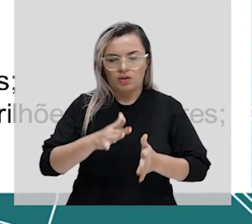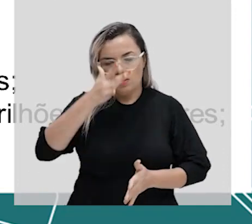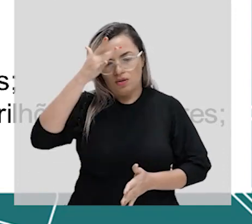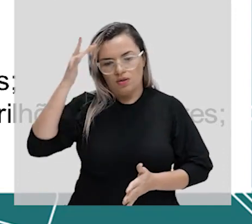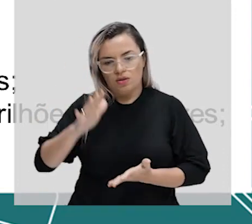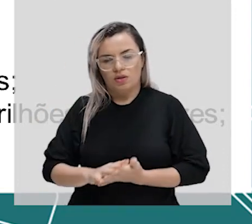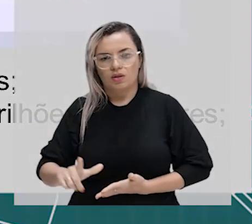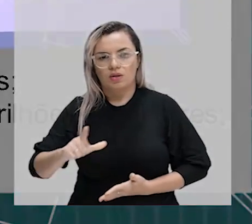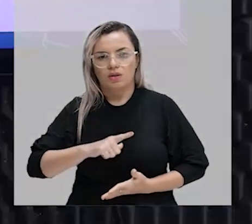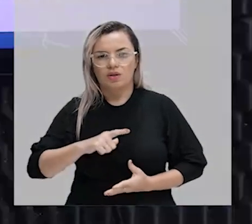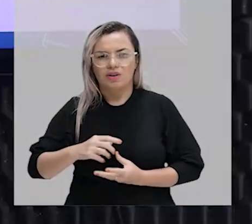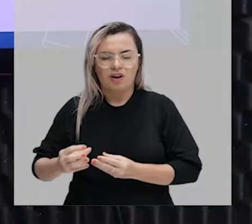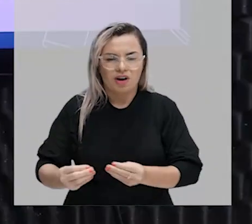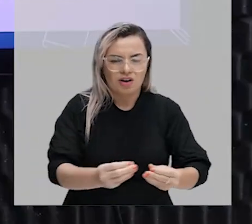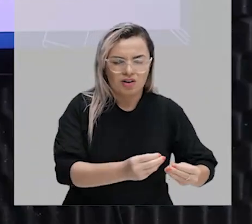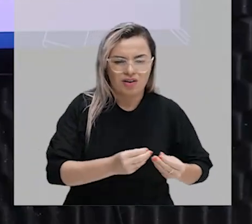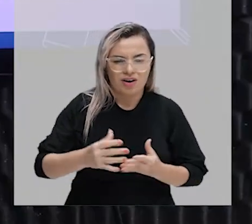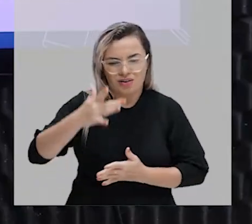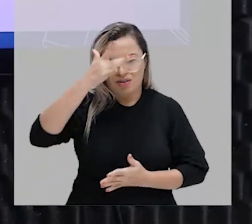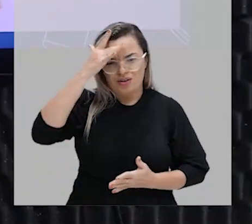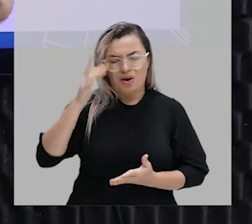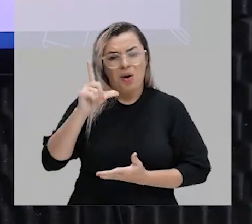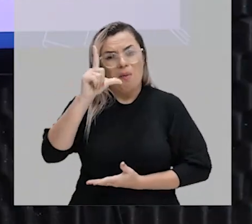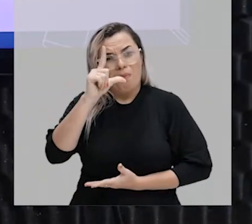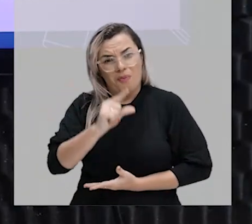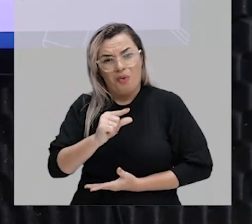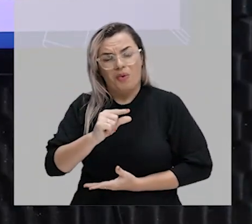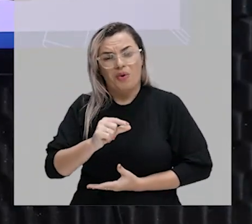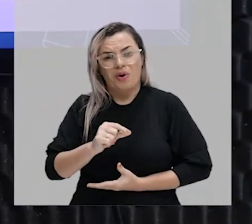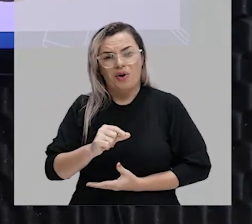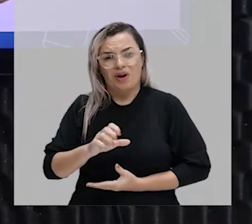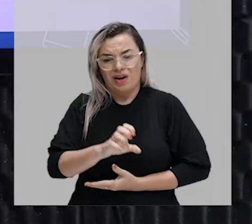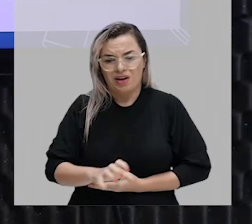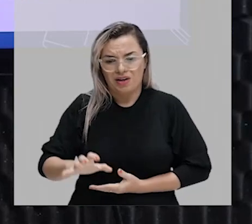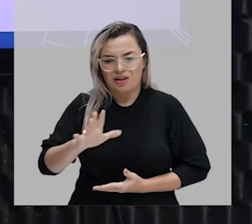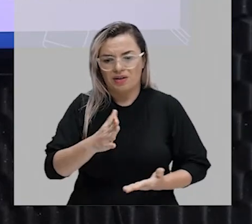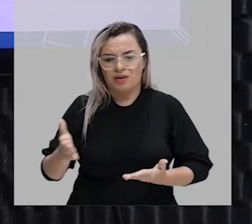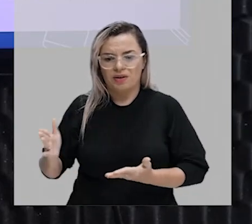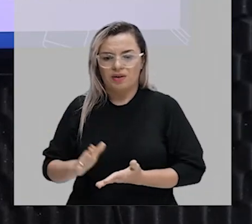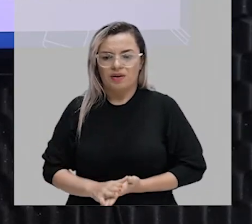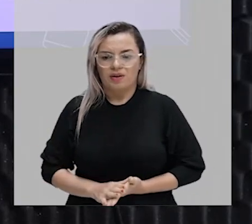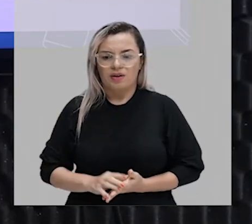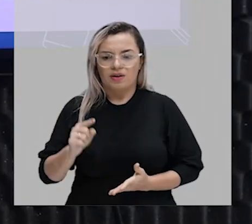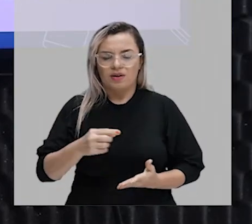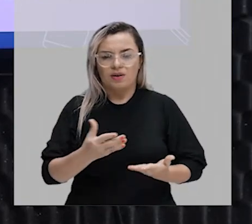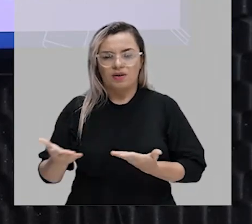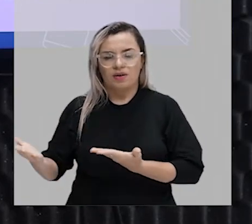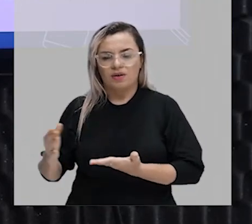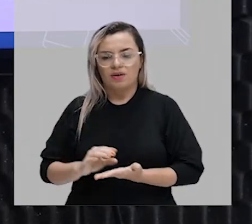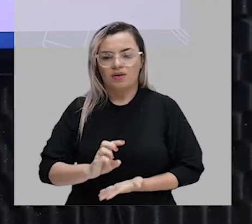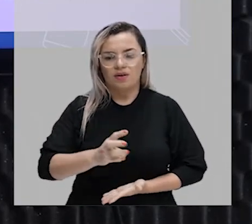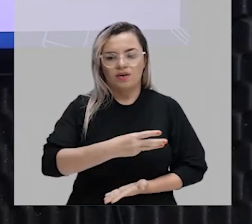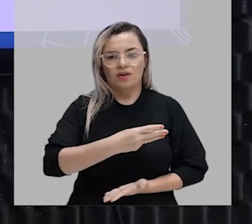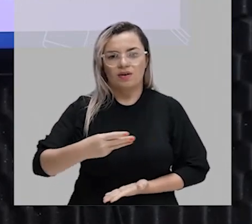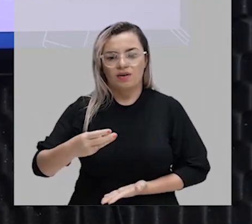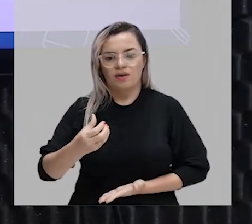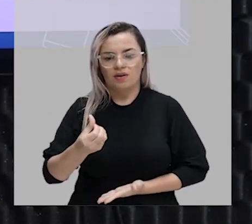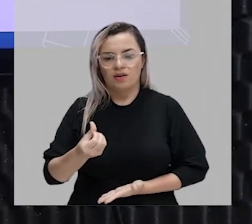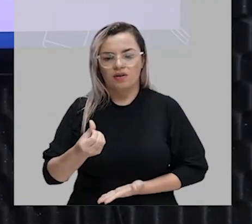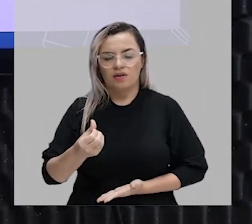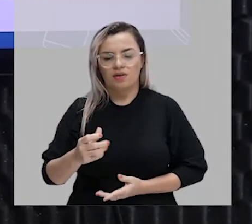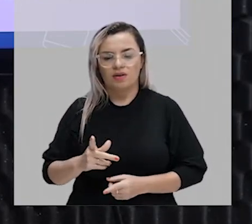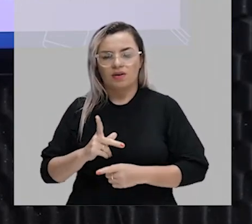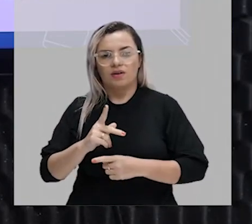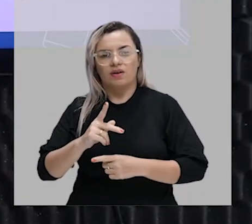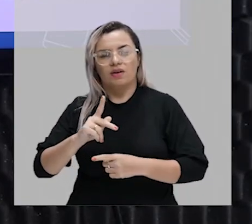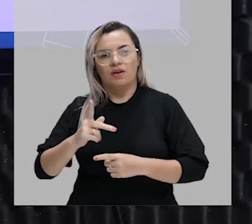tem muita gente para pouco território. Densidade demográfica, 336 habitantes por quilômetro quadrado. E uma